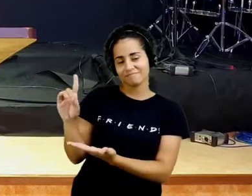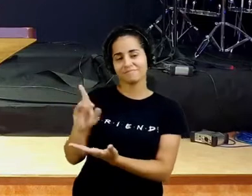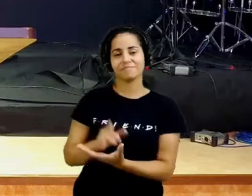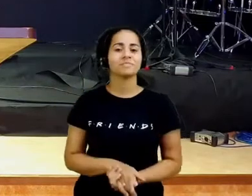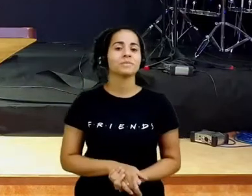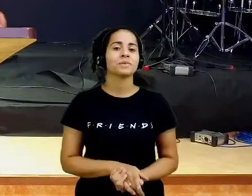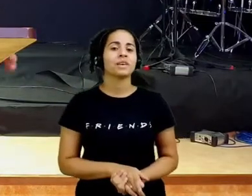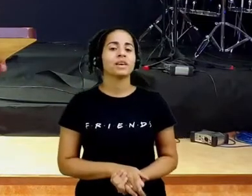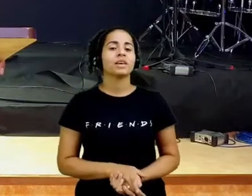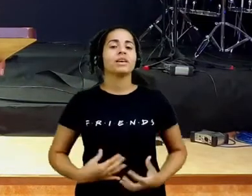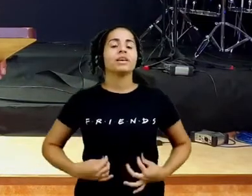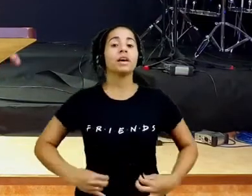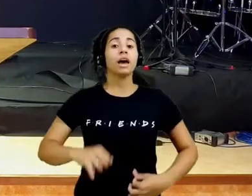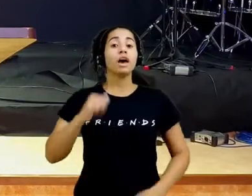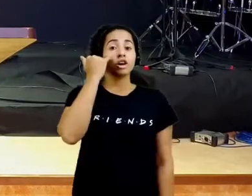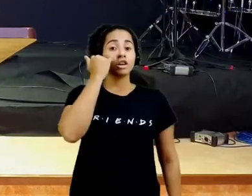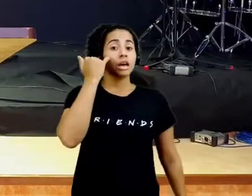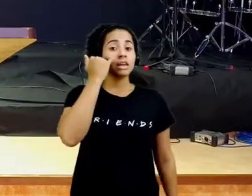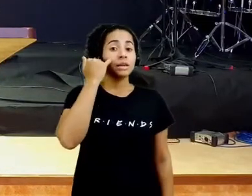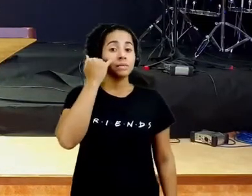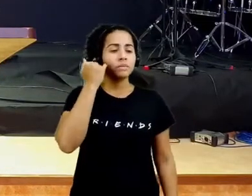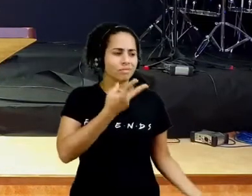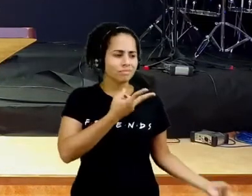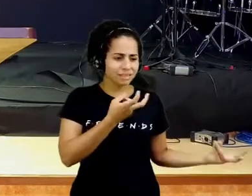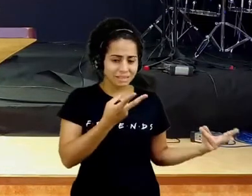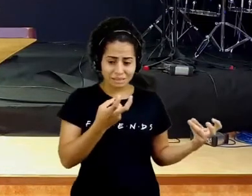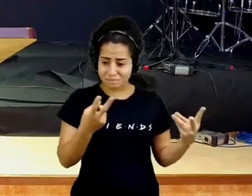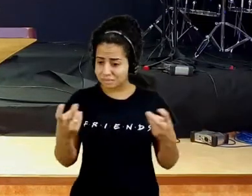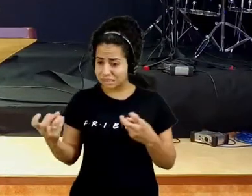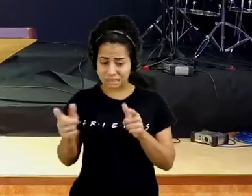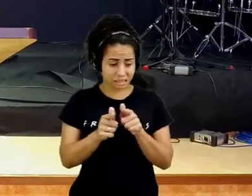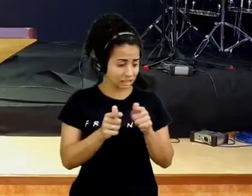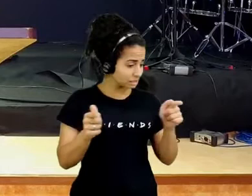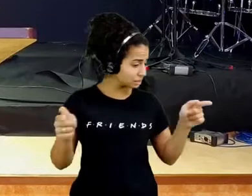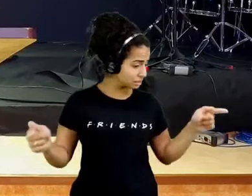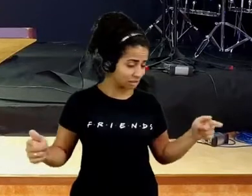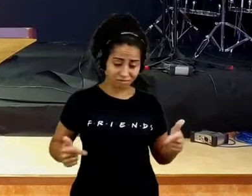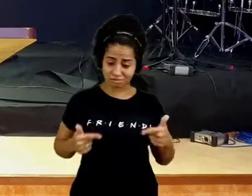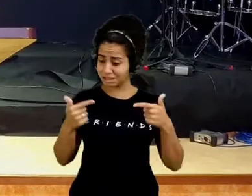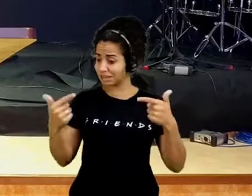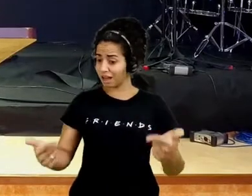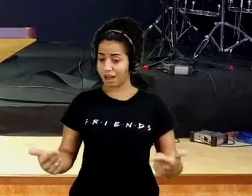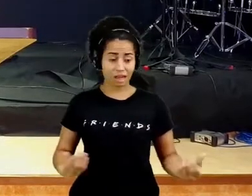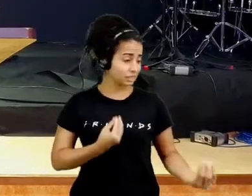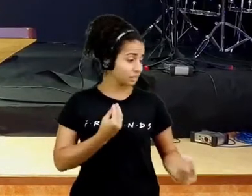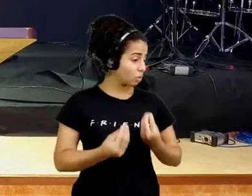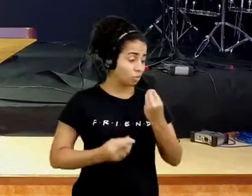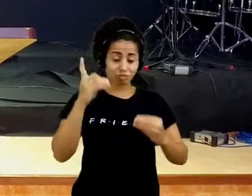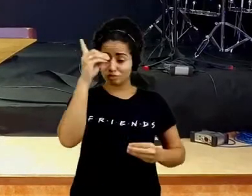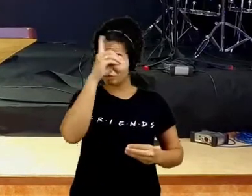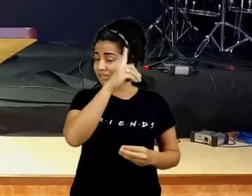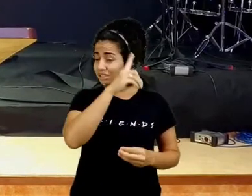queridos, Jeremias, por ver toda essa situação, por passar por toda essa situação, ele